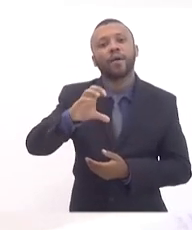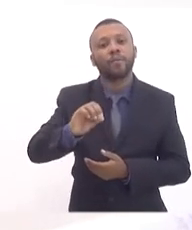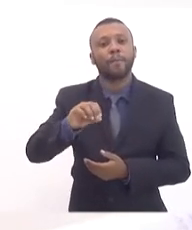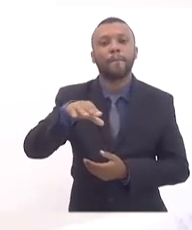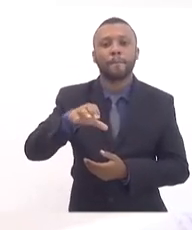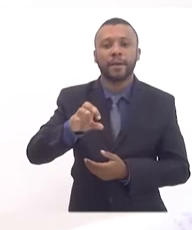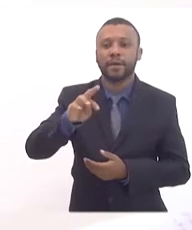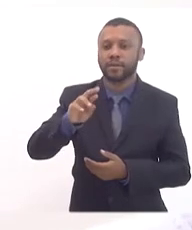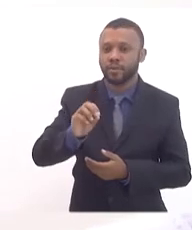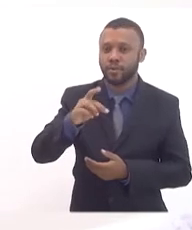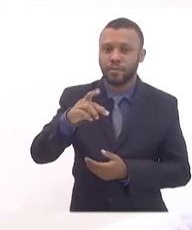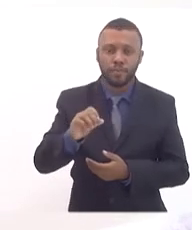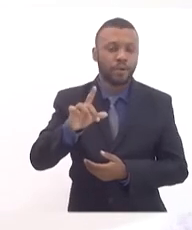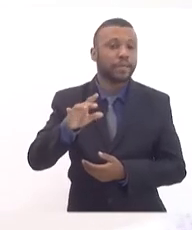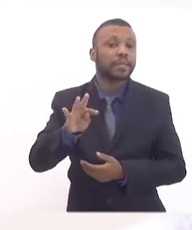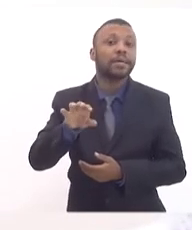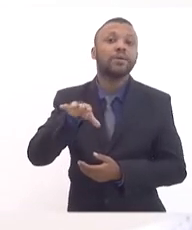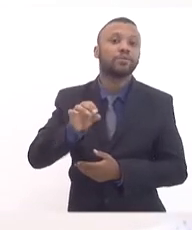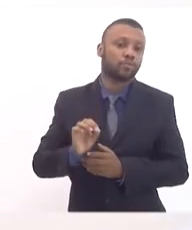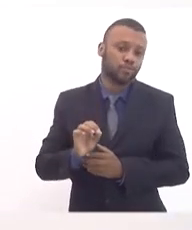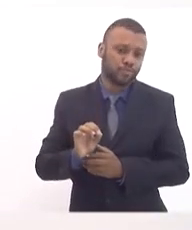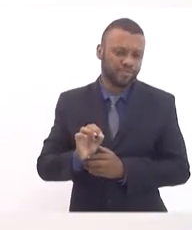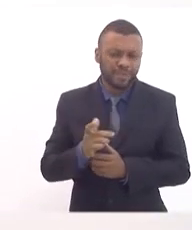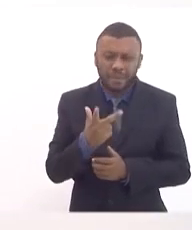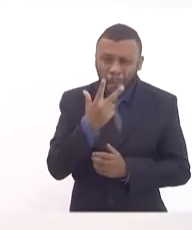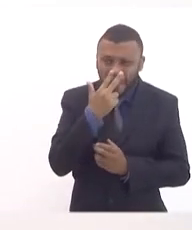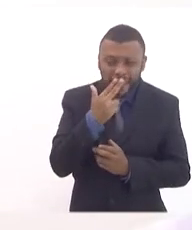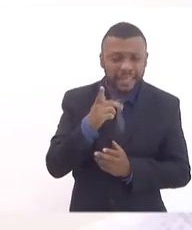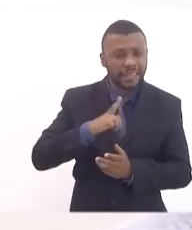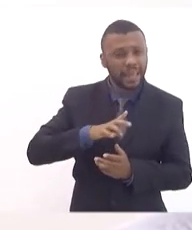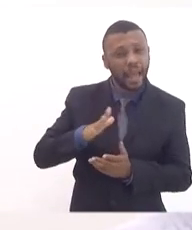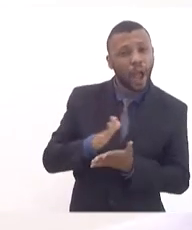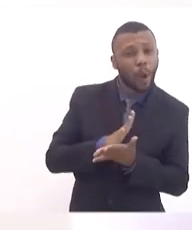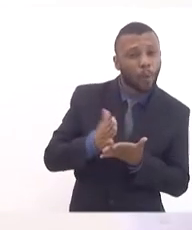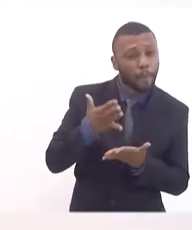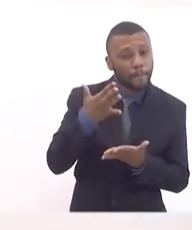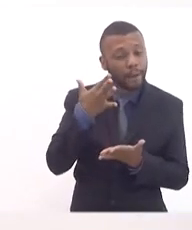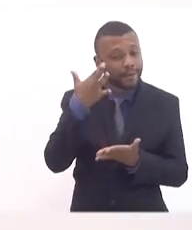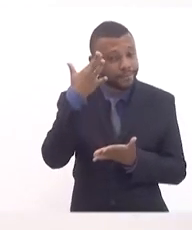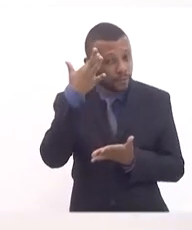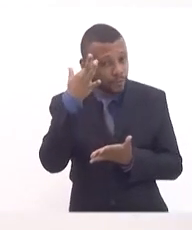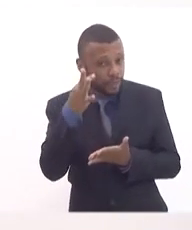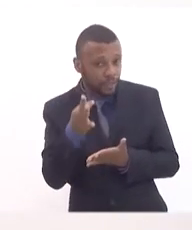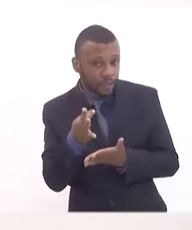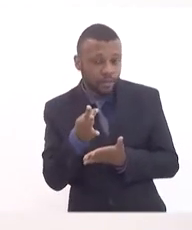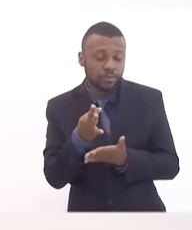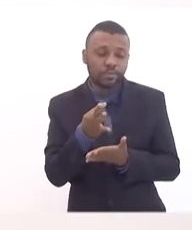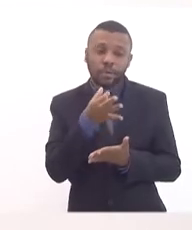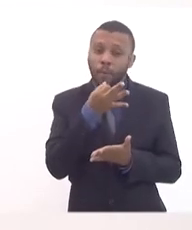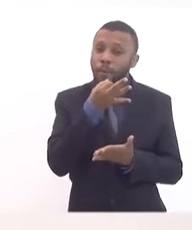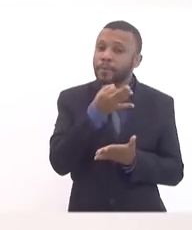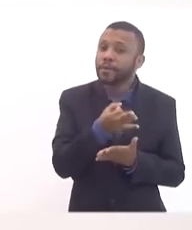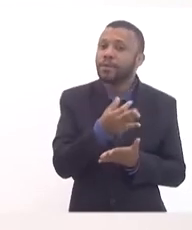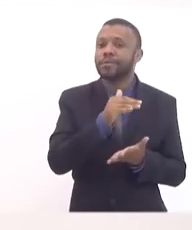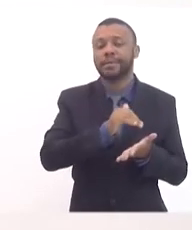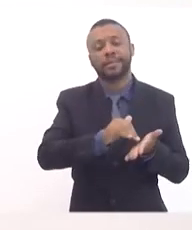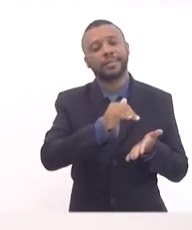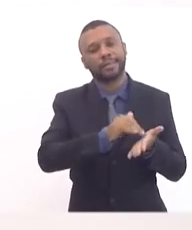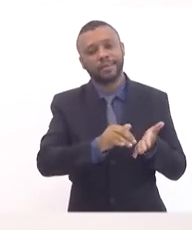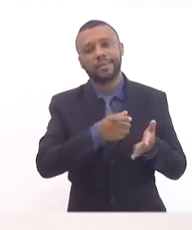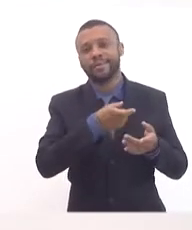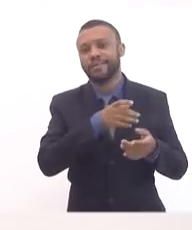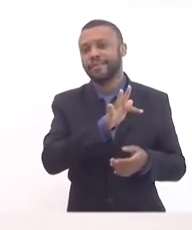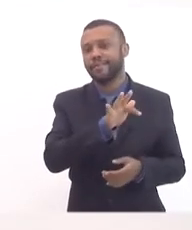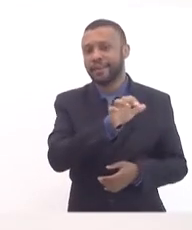queria saber se há algum entendimento por parte da secretaria de fazenda esse né Nós poderíamos